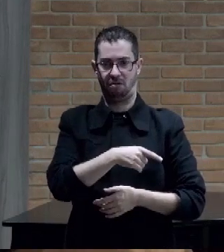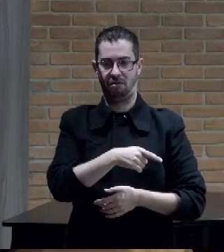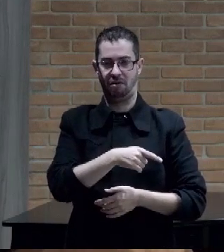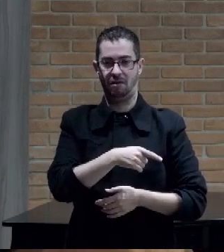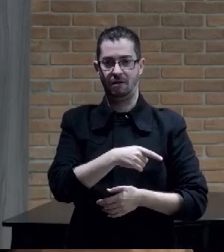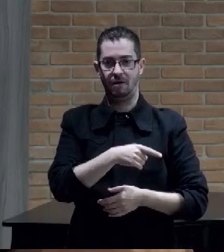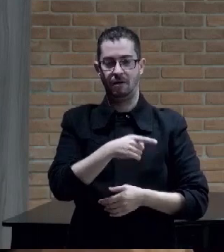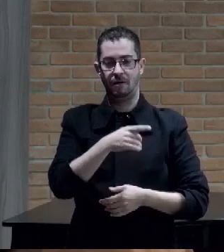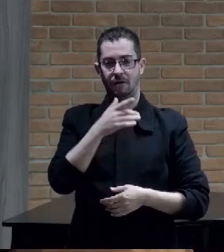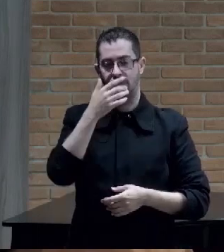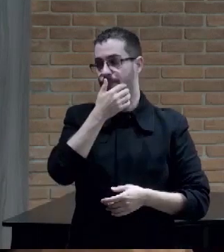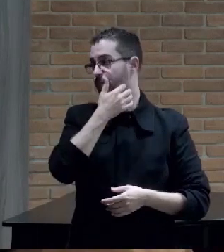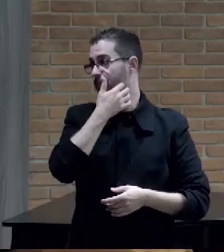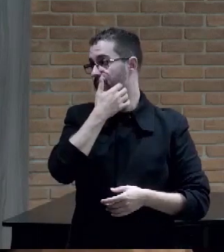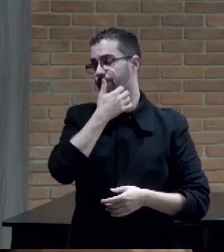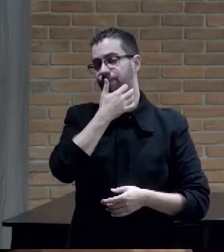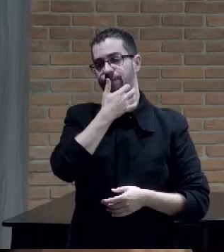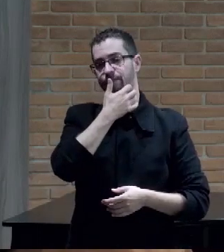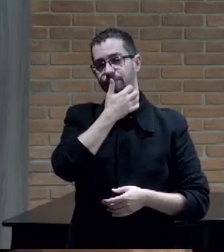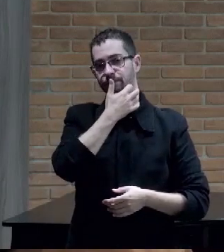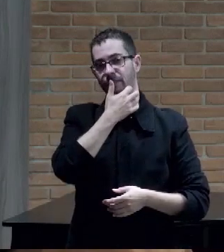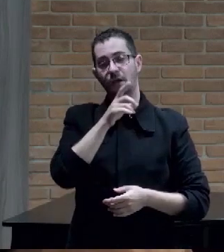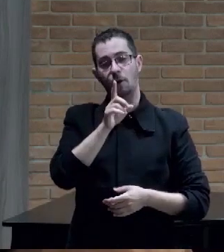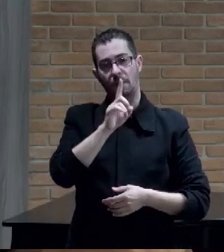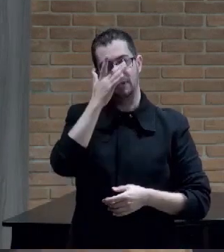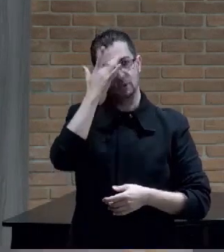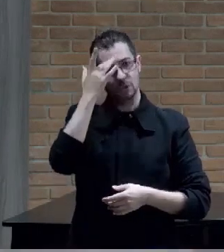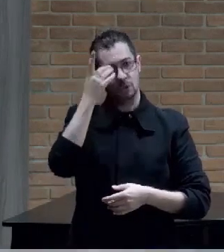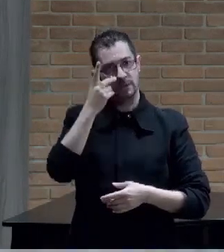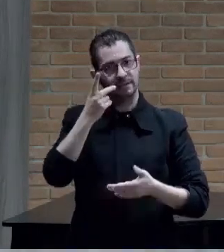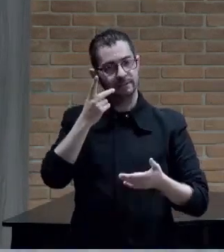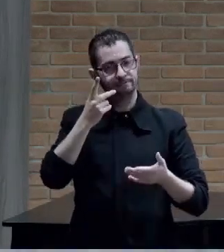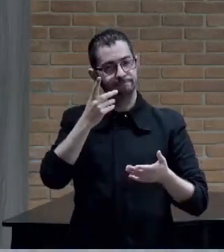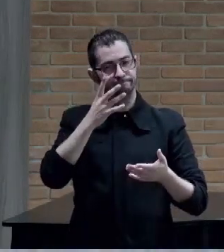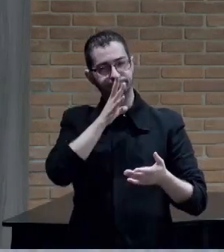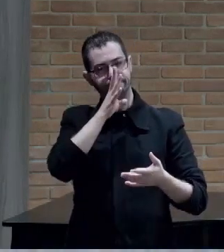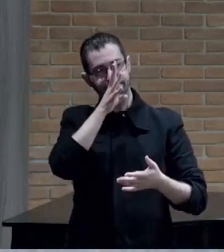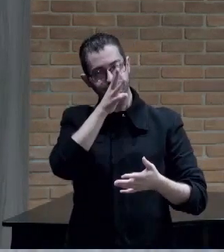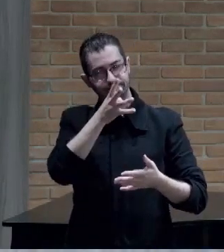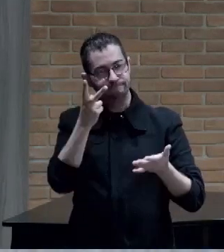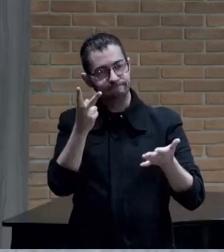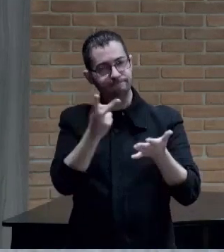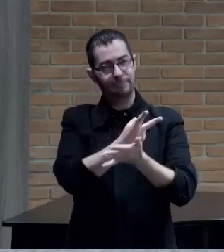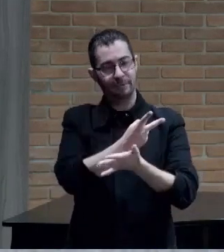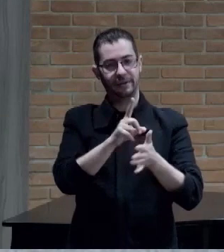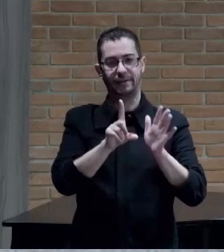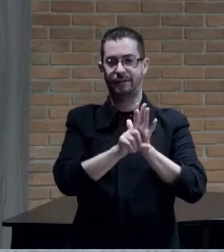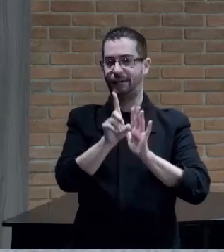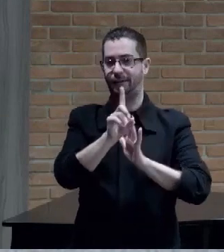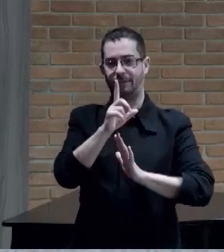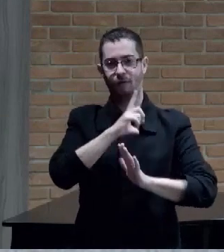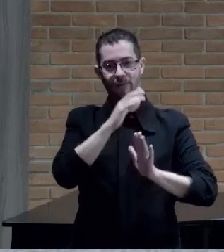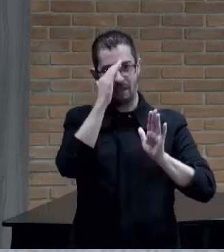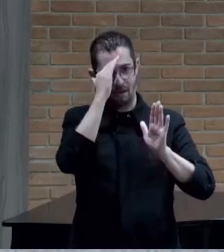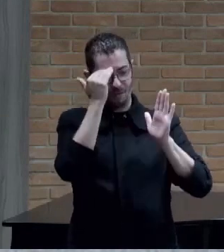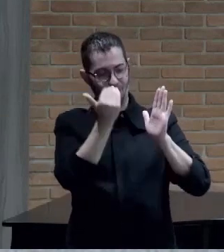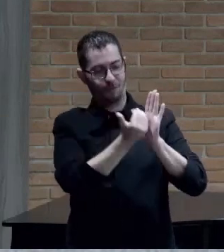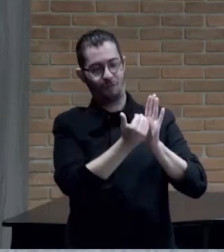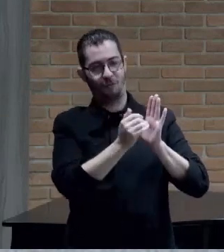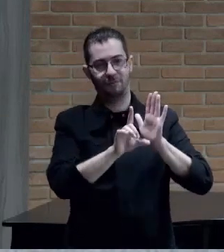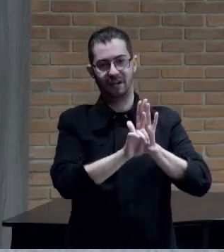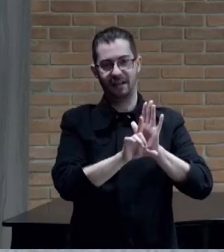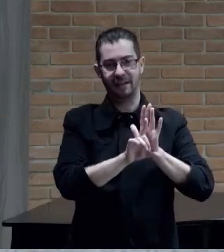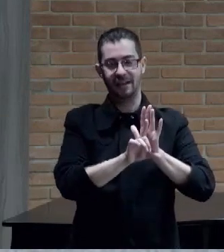que infringe a lei, não que cumpre a lei. Então, boas obras, elas não são a causa da